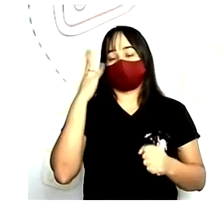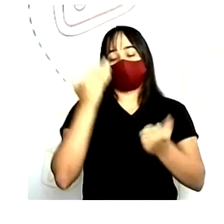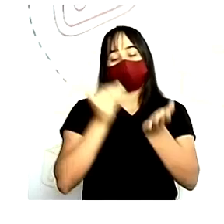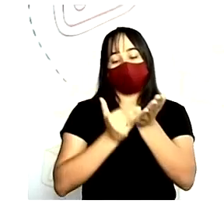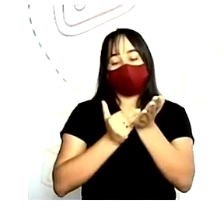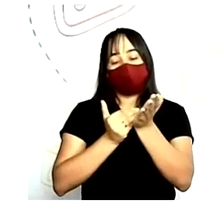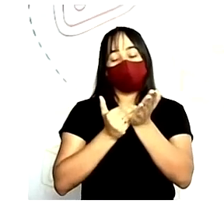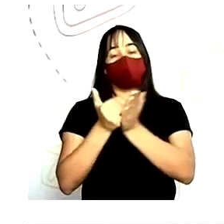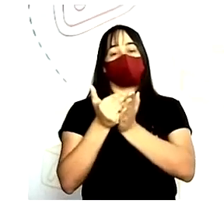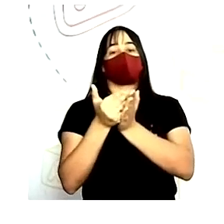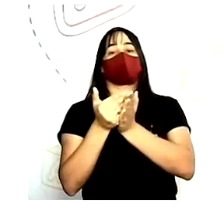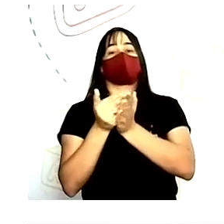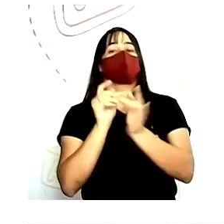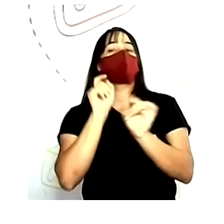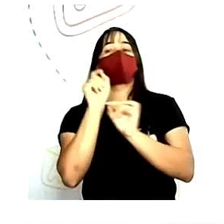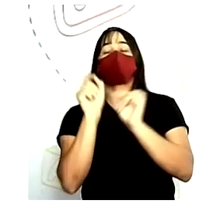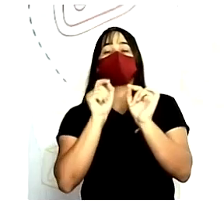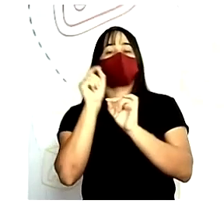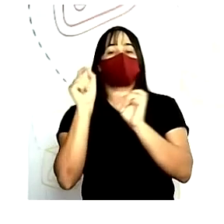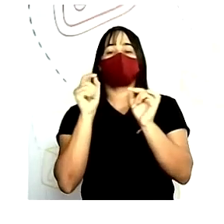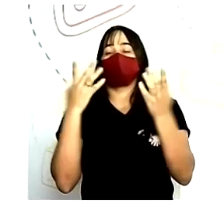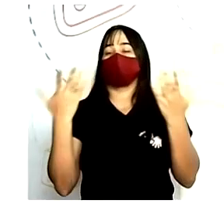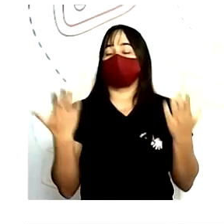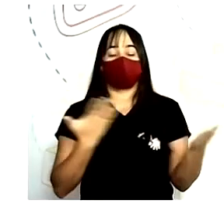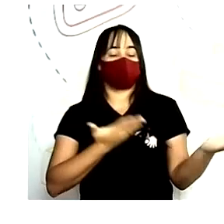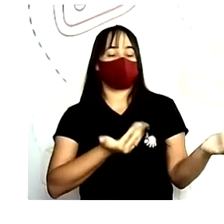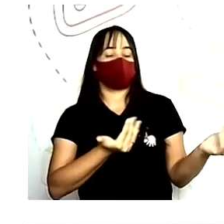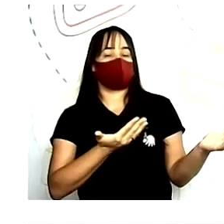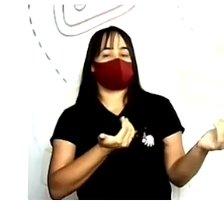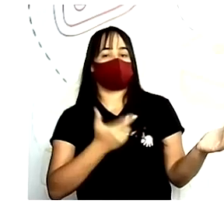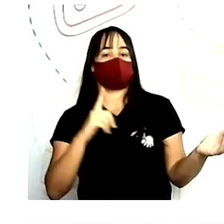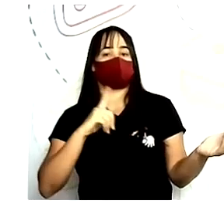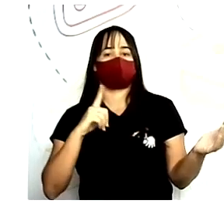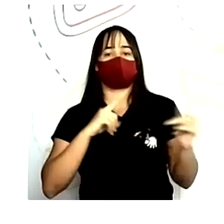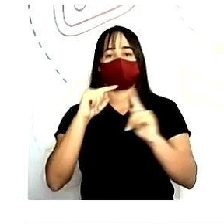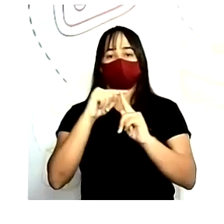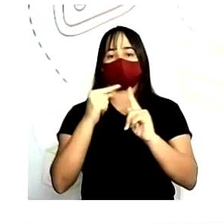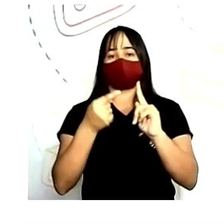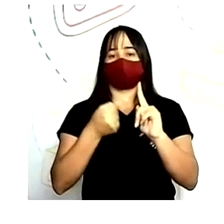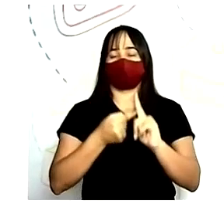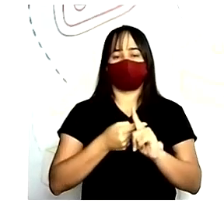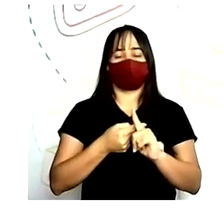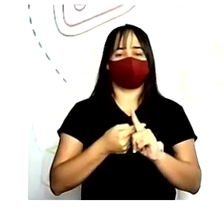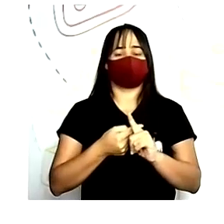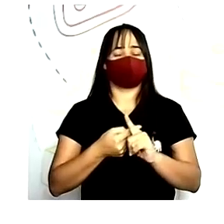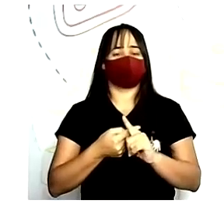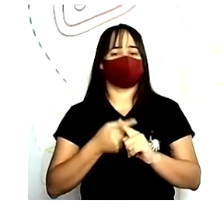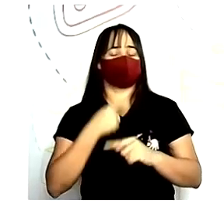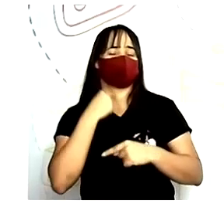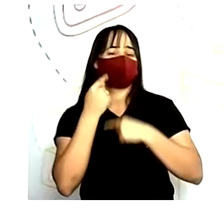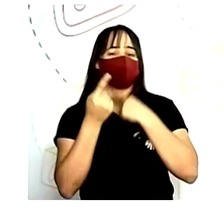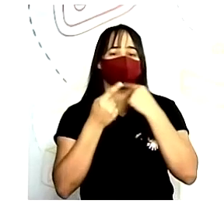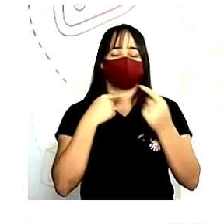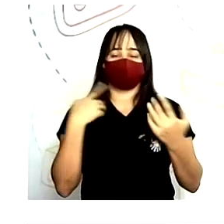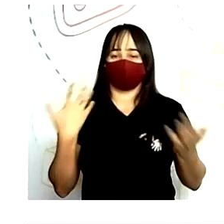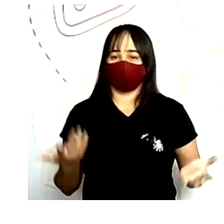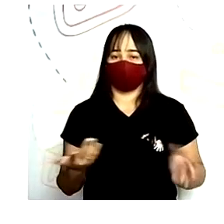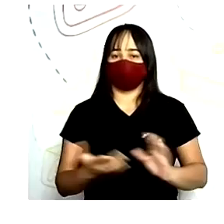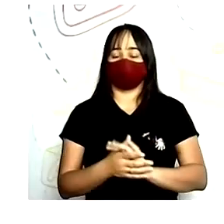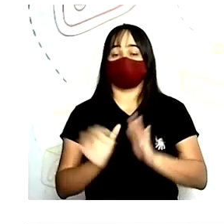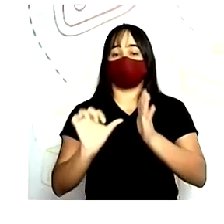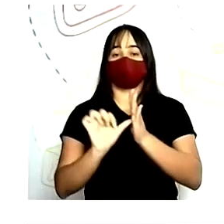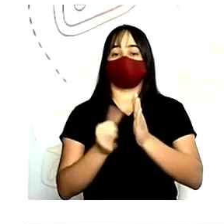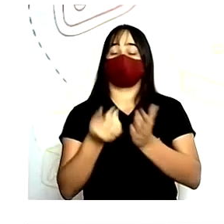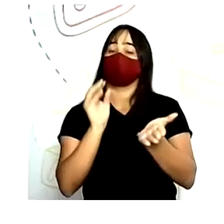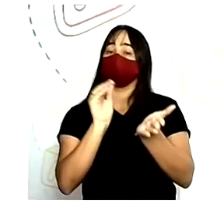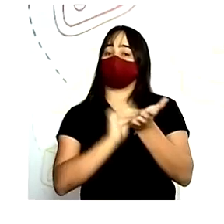reprodutiva. Ou seja, o que é que faz esses jovens, esses adolescentes, ter uma gravidez ali indesejada nesse período? Bem, primeiro é a